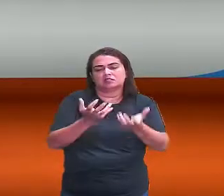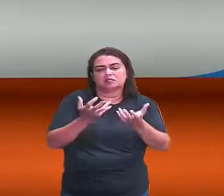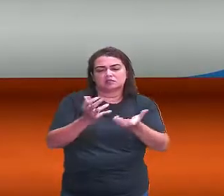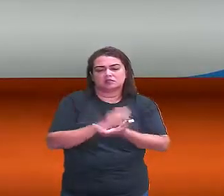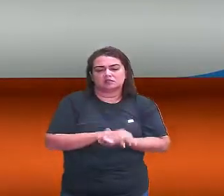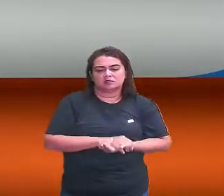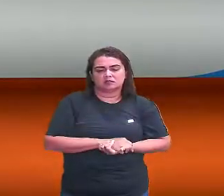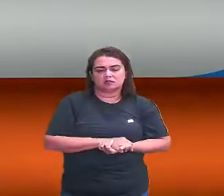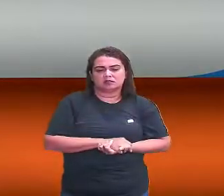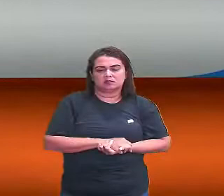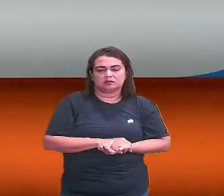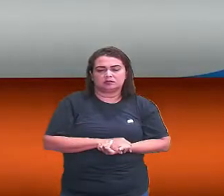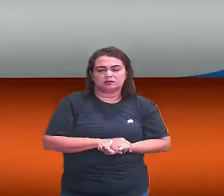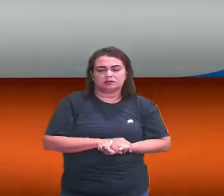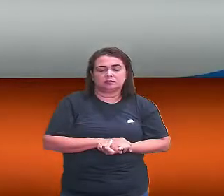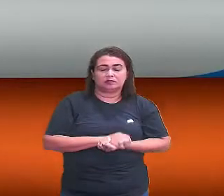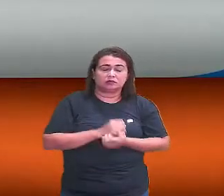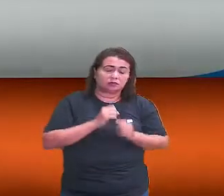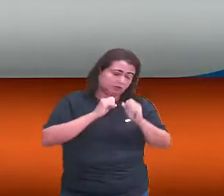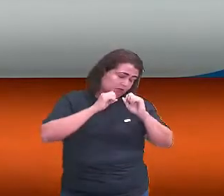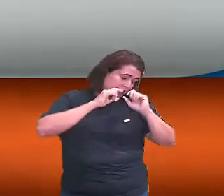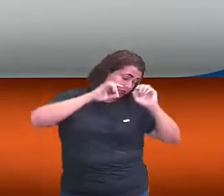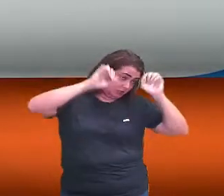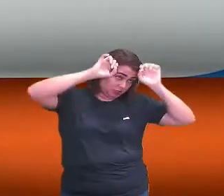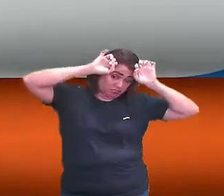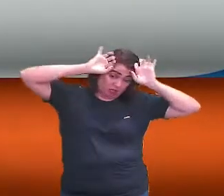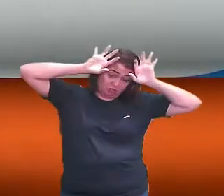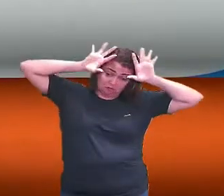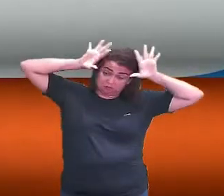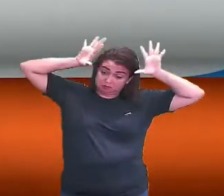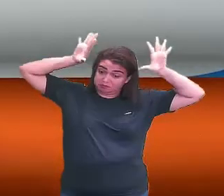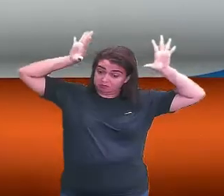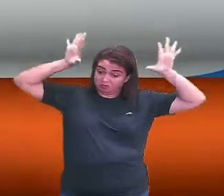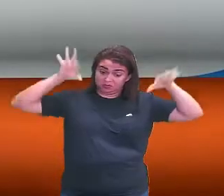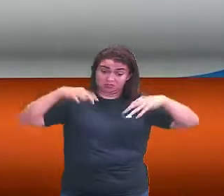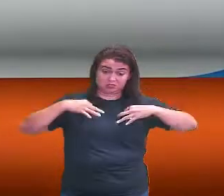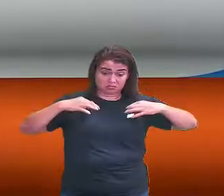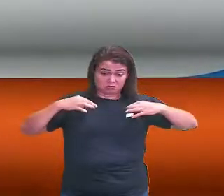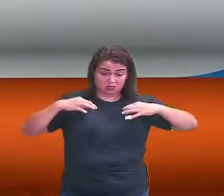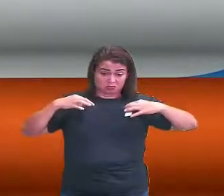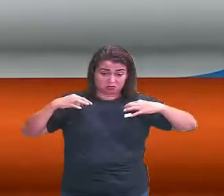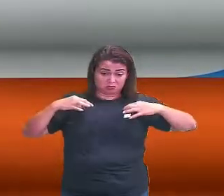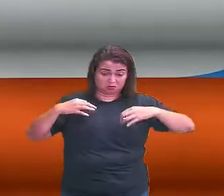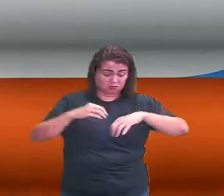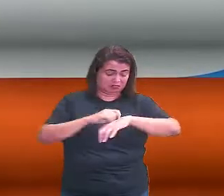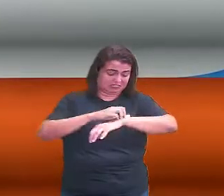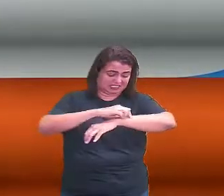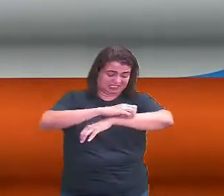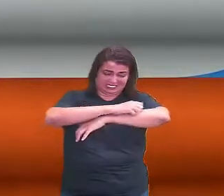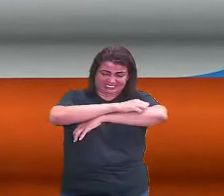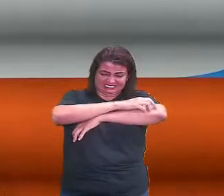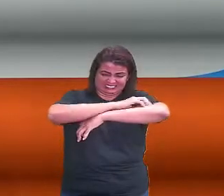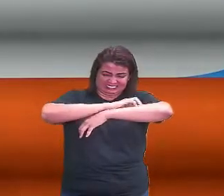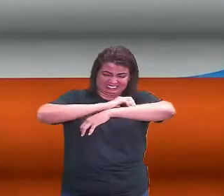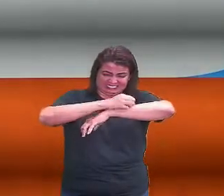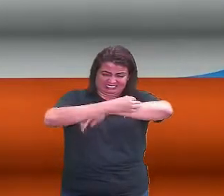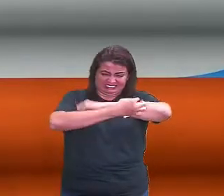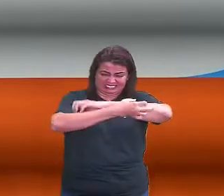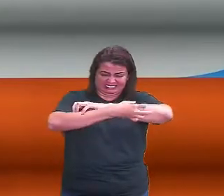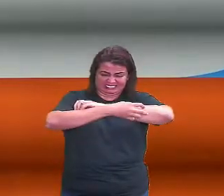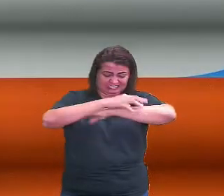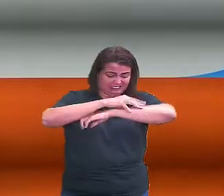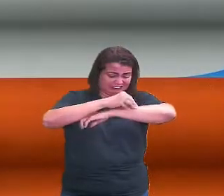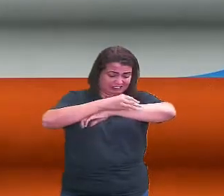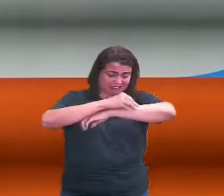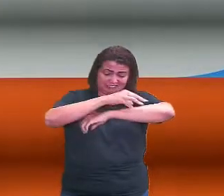Ele acordou todo assanhado, de pijama, os pelos tudo emaranhado, que ele passou muito tempo dormindo,